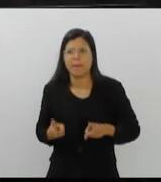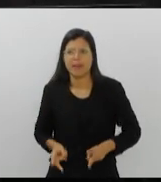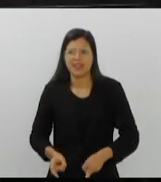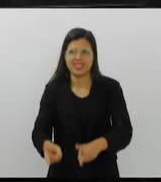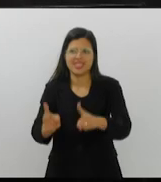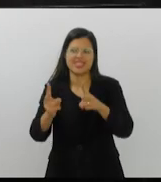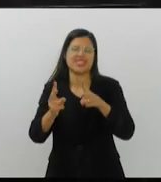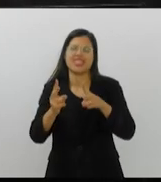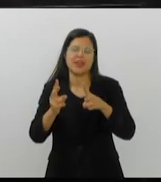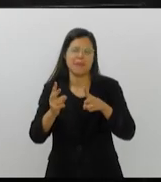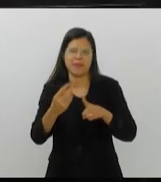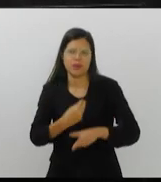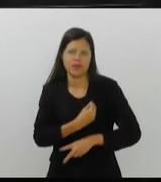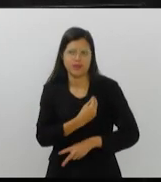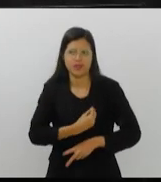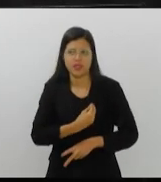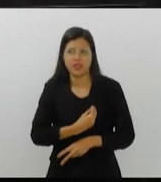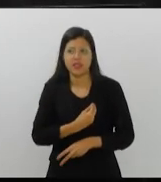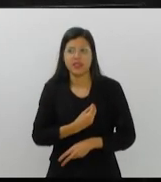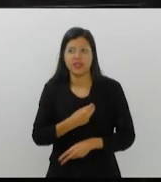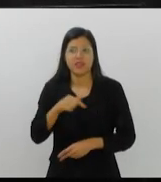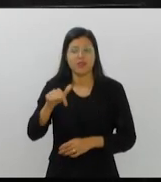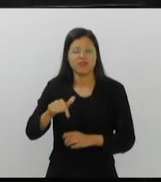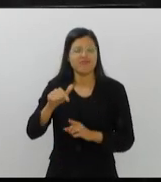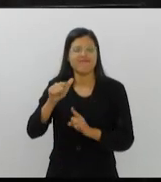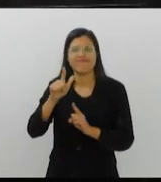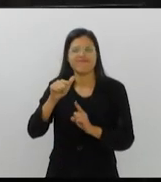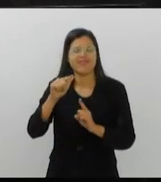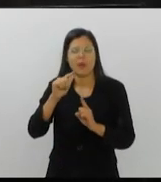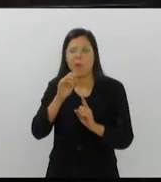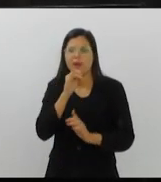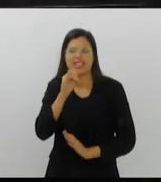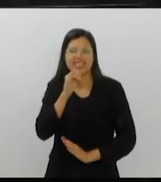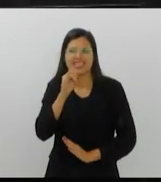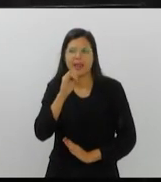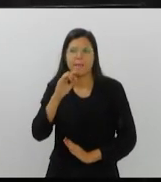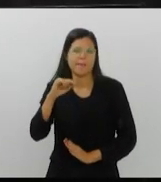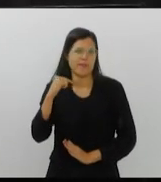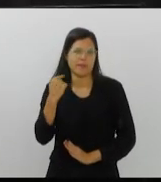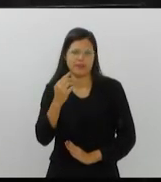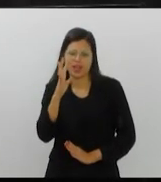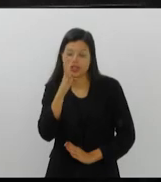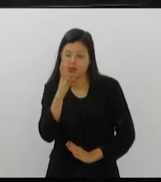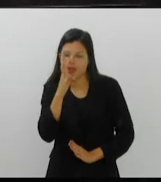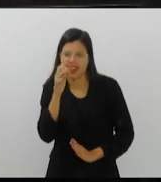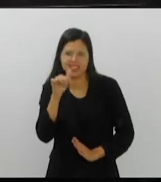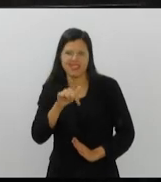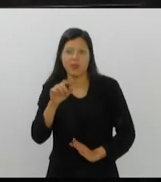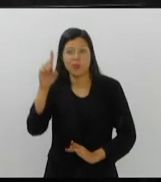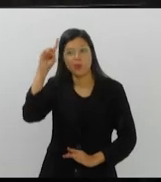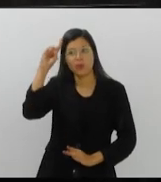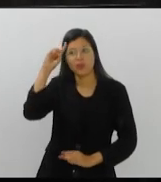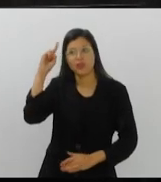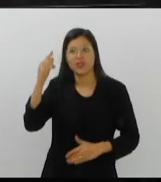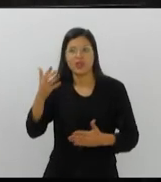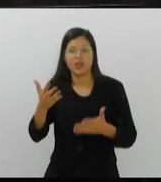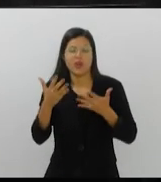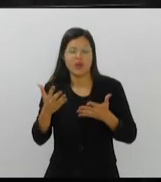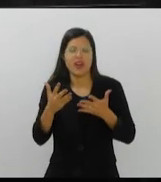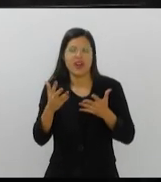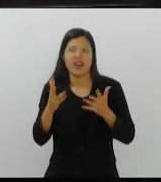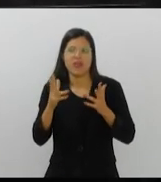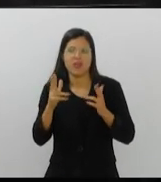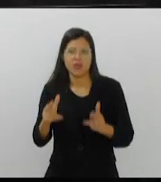vida que nós temos a viver. Você é uma inspiração para mim, diária. Eu quero que você seja para mim o que eu sou para você,